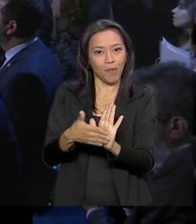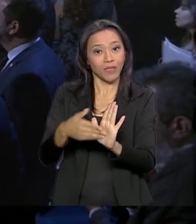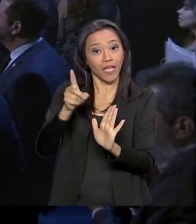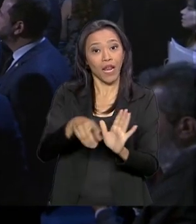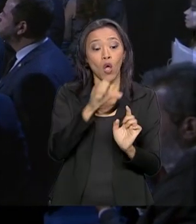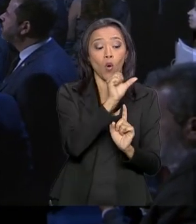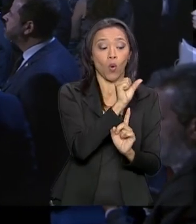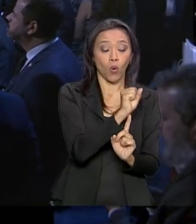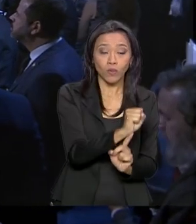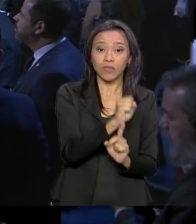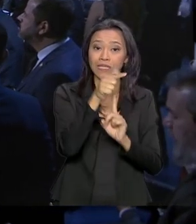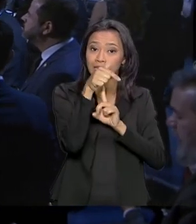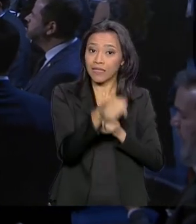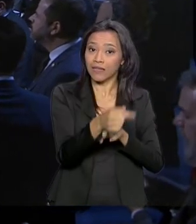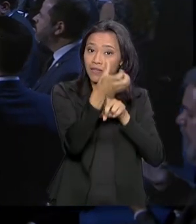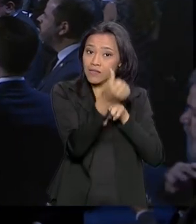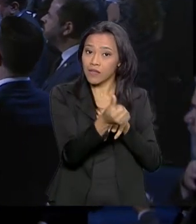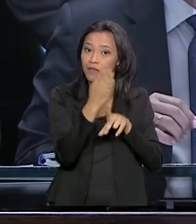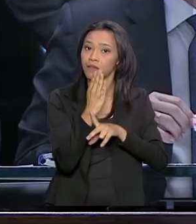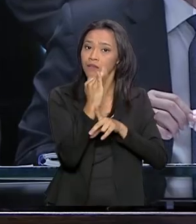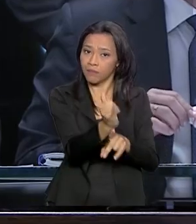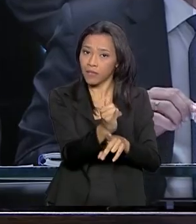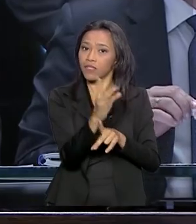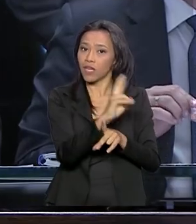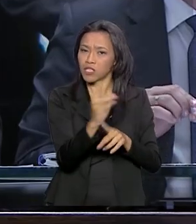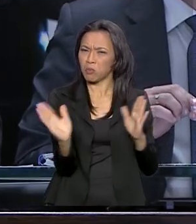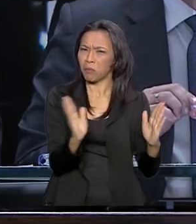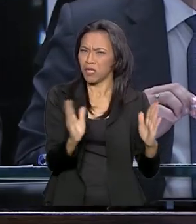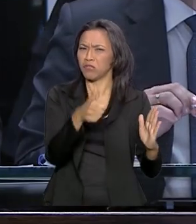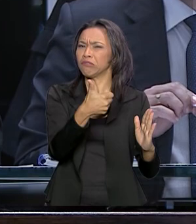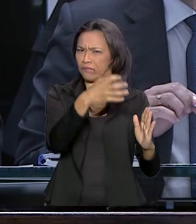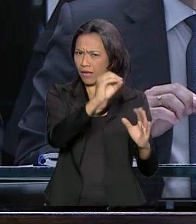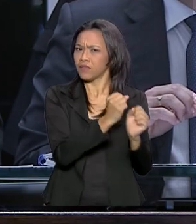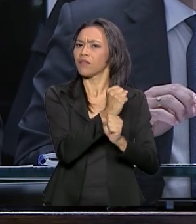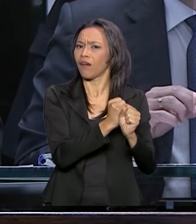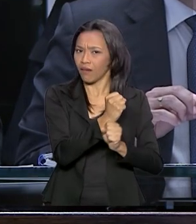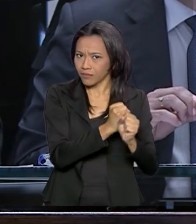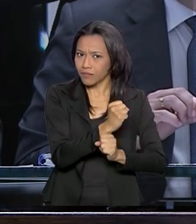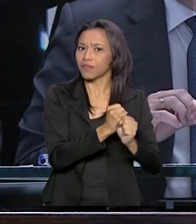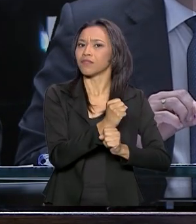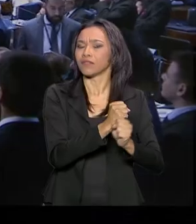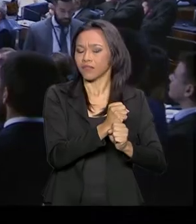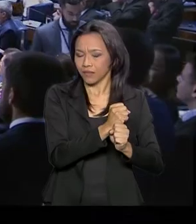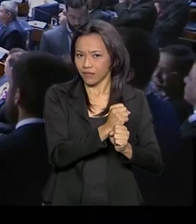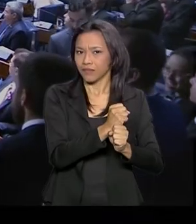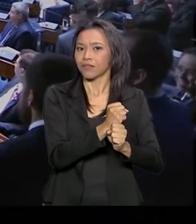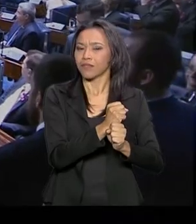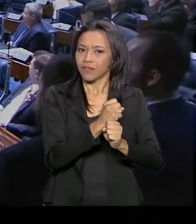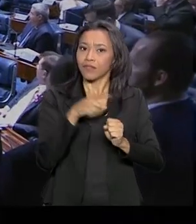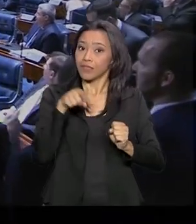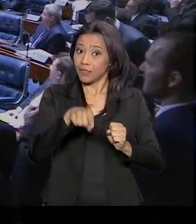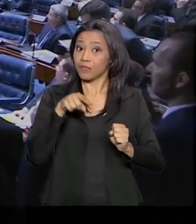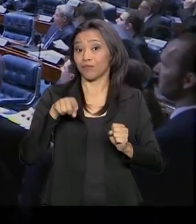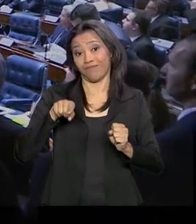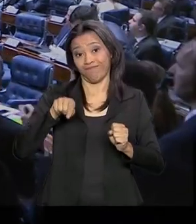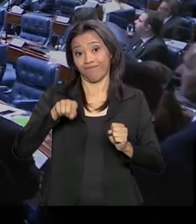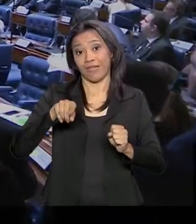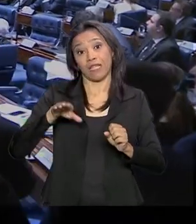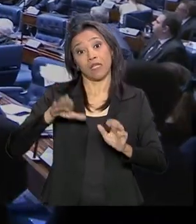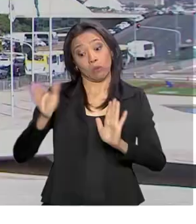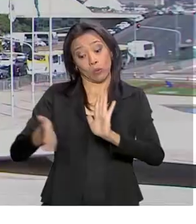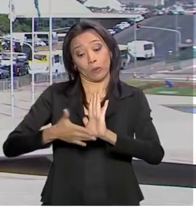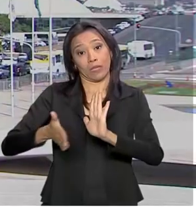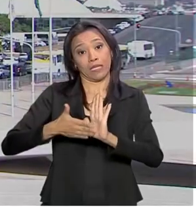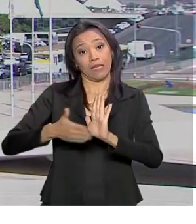de 876 bilhões de reais em dez anos com a partilha do acordo a partir do texto aprovado na câmara dos deputados